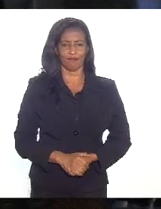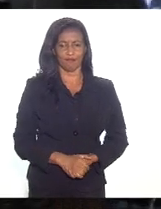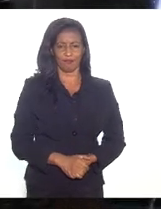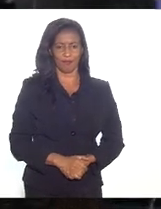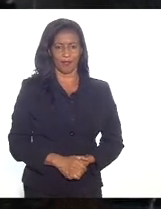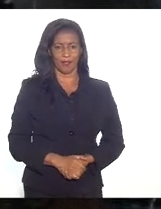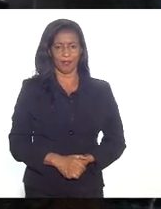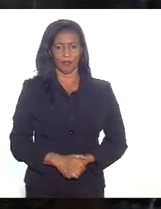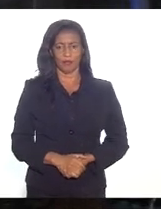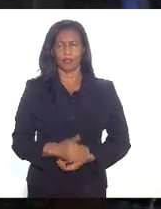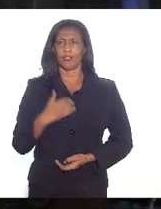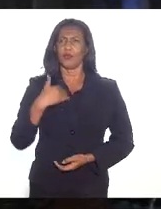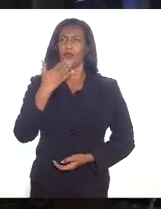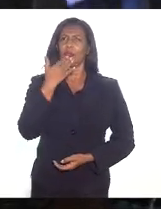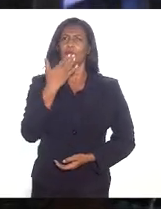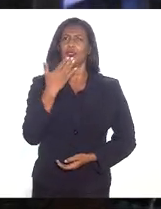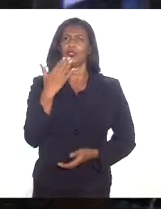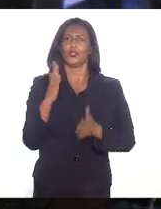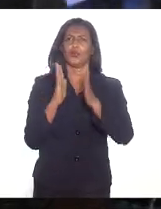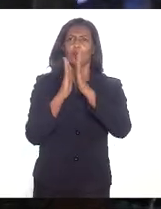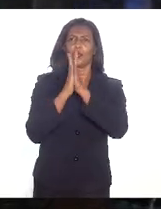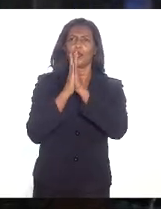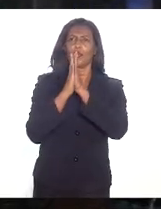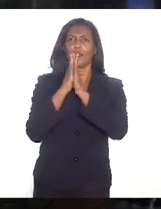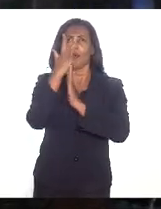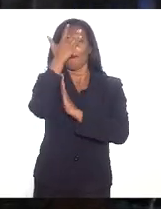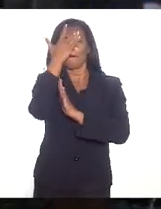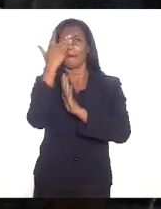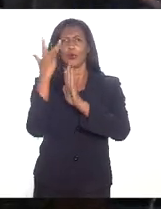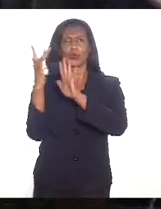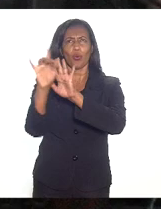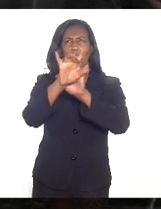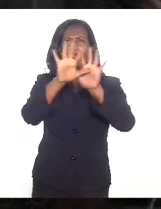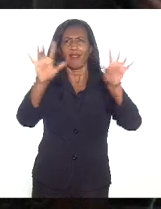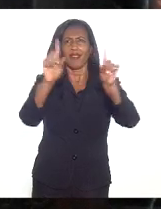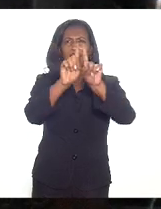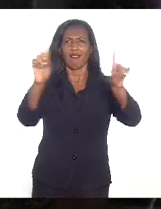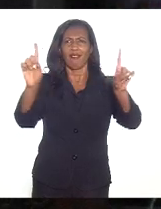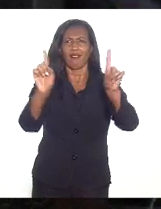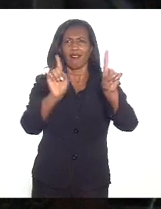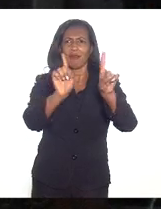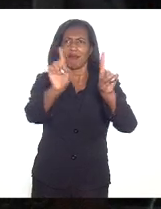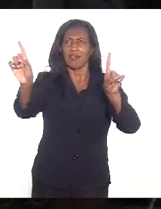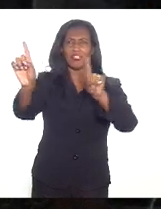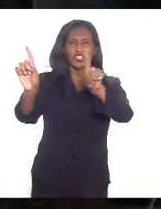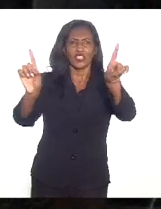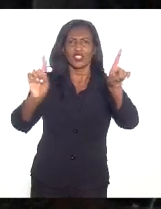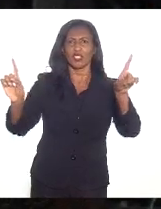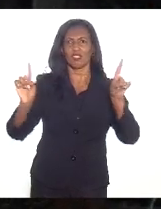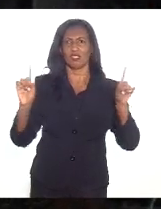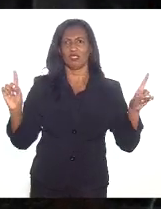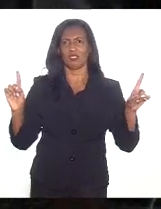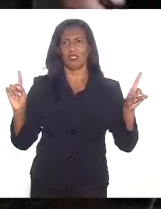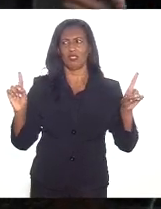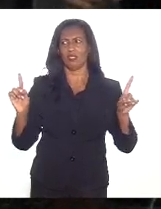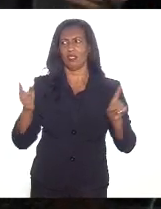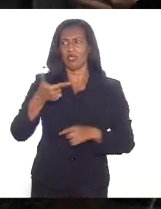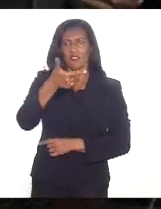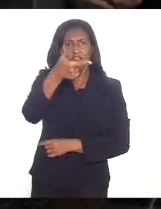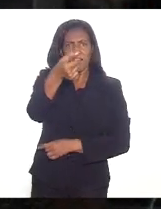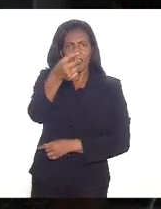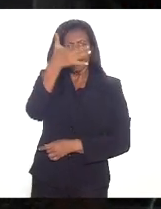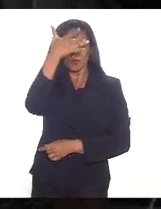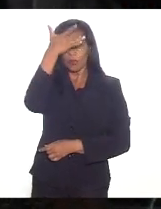Pediria, por favor, as galerias, para que a gente possa respeitar a distância, para que a gente possa respeitar o número de 20